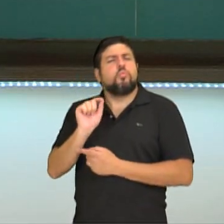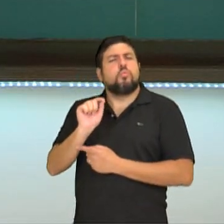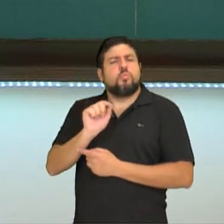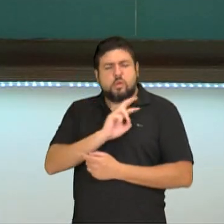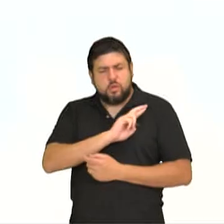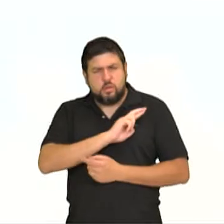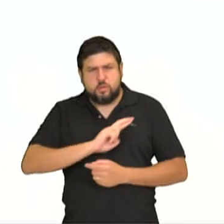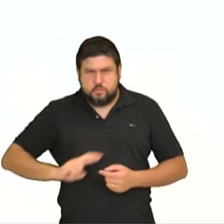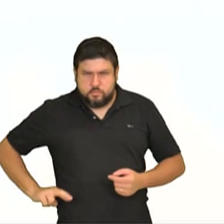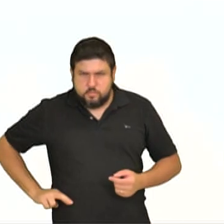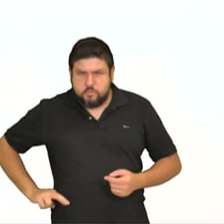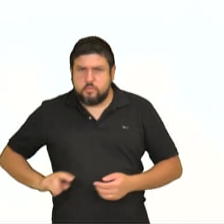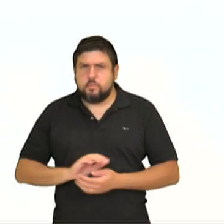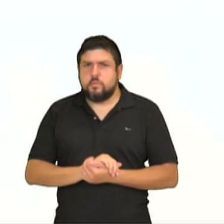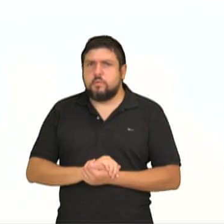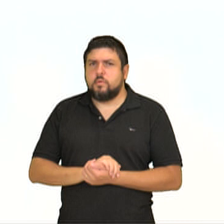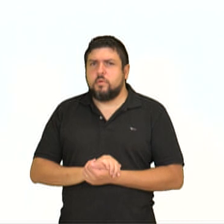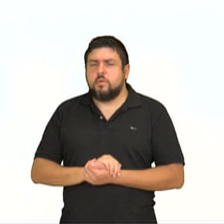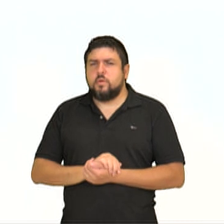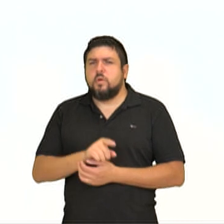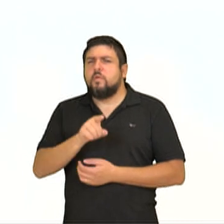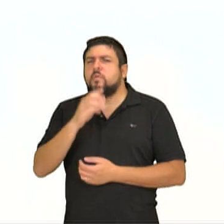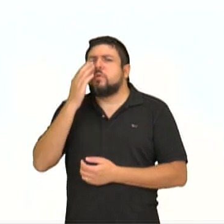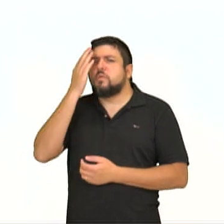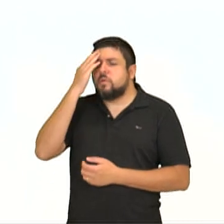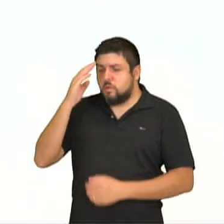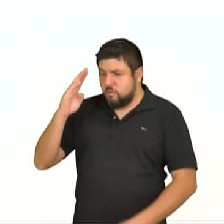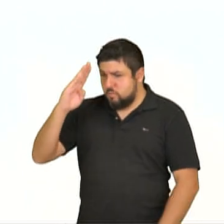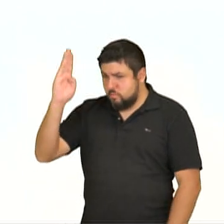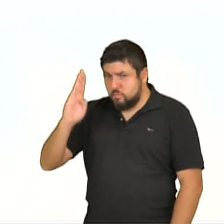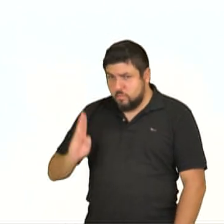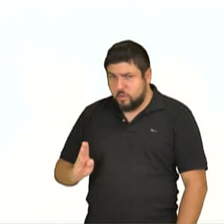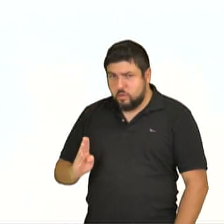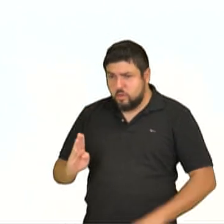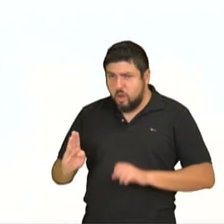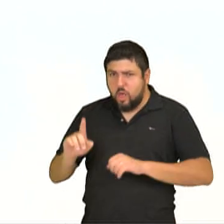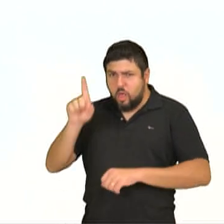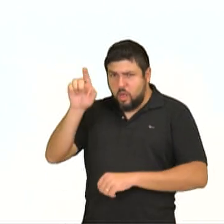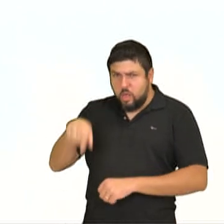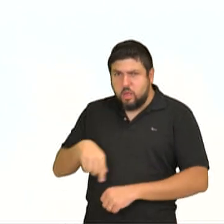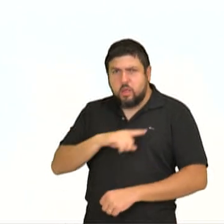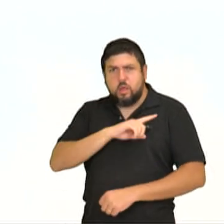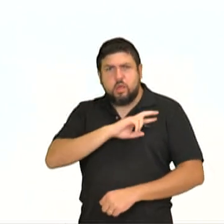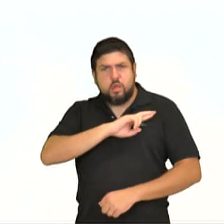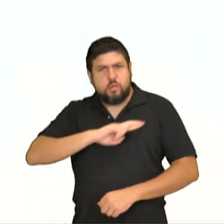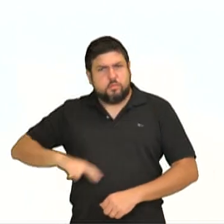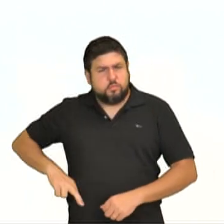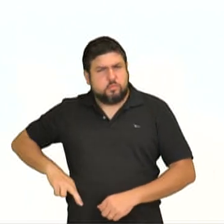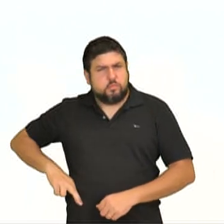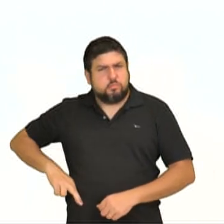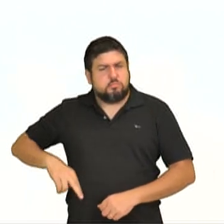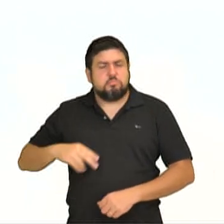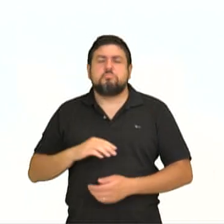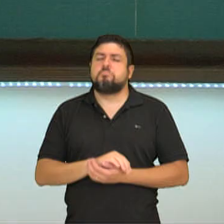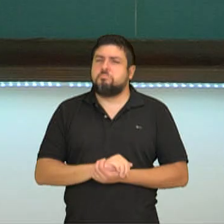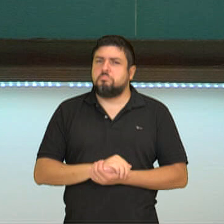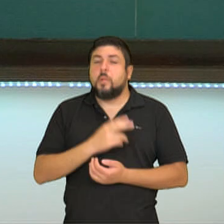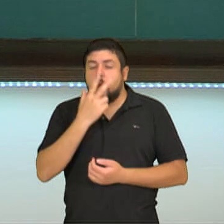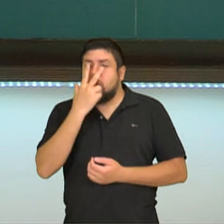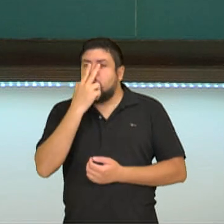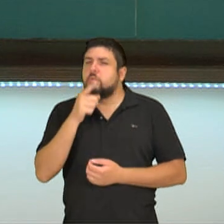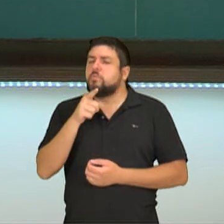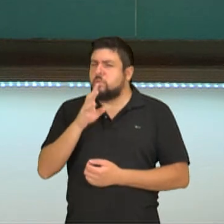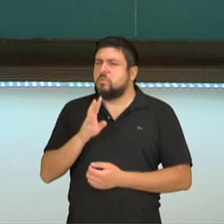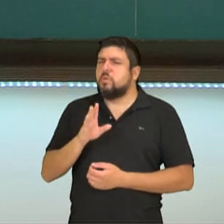república? Saberia dizer se o Brasil adota a república como forma de governo? Eu acho que você já ouviu falar